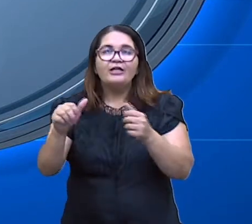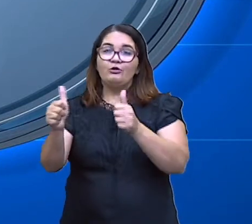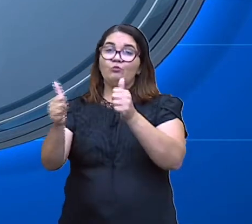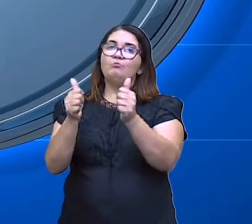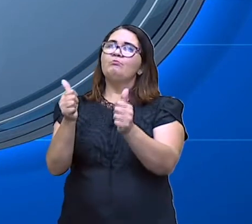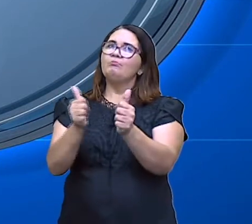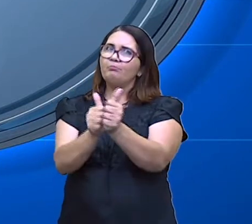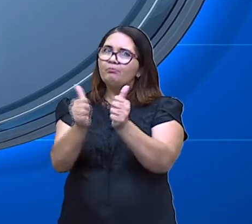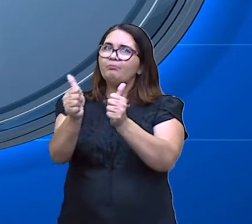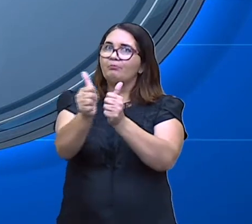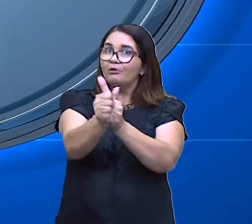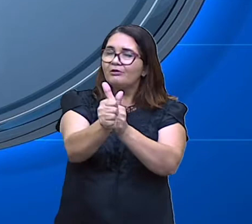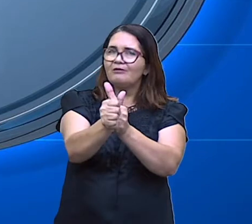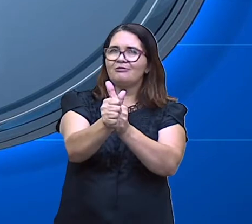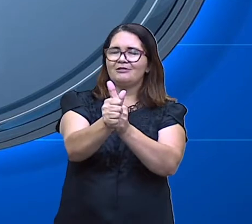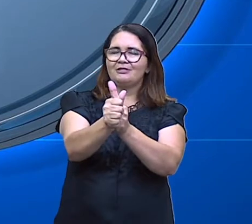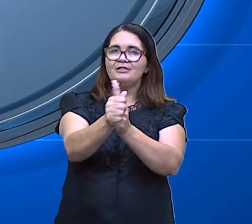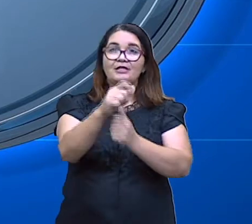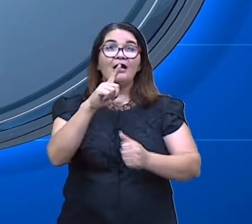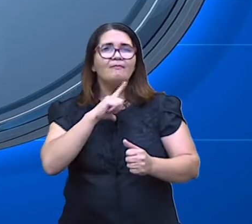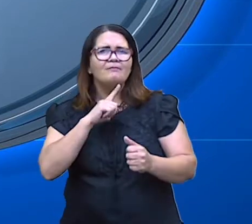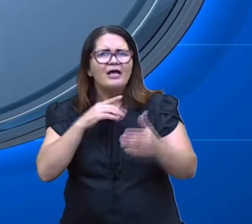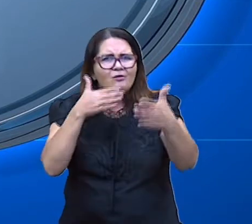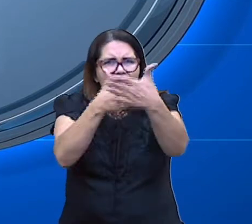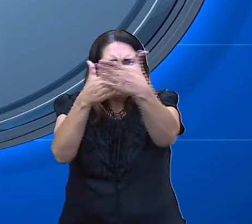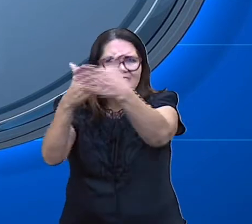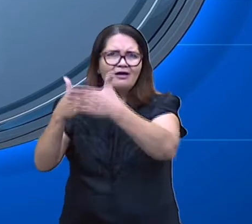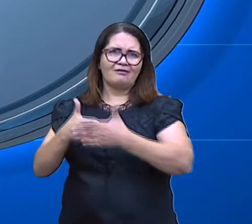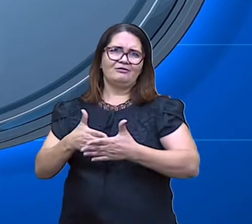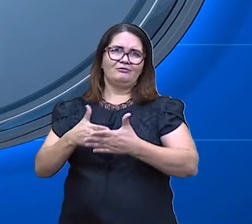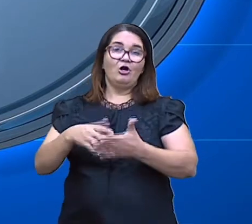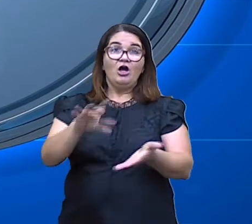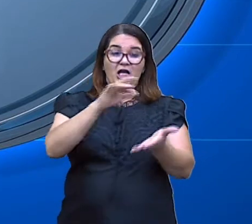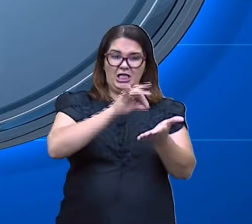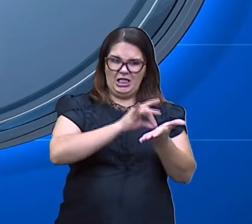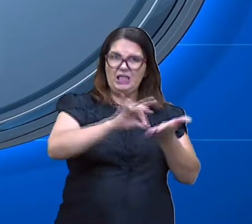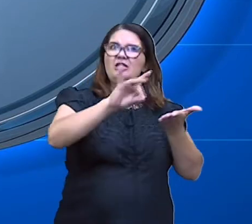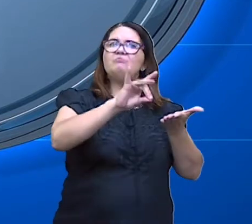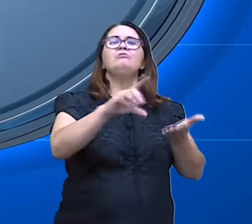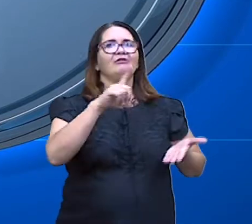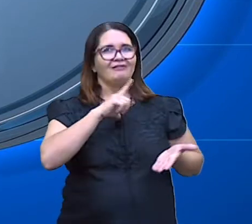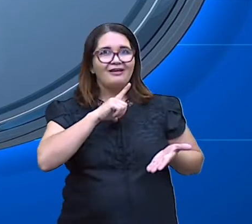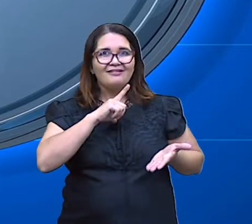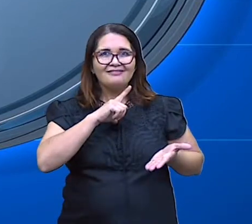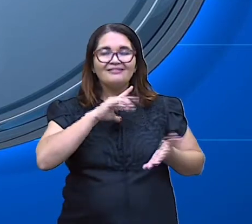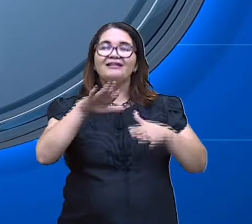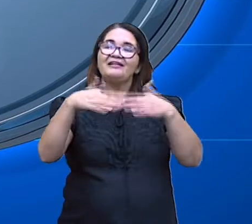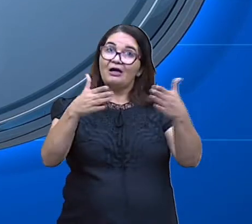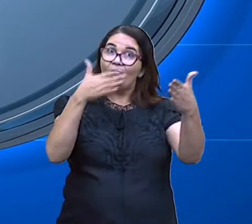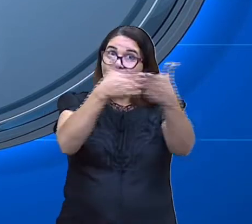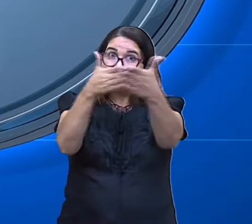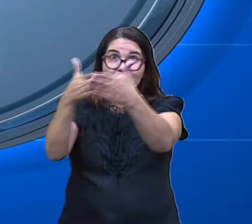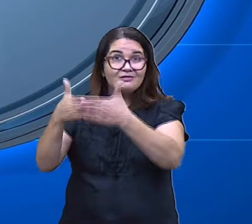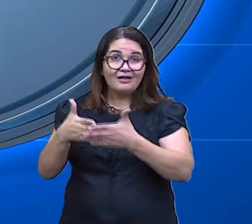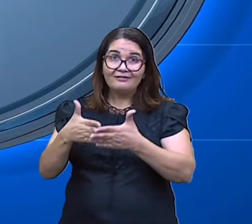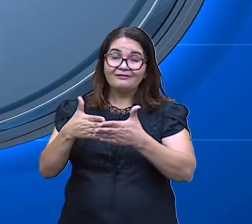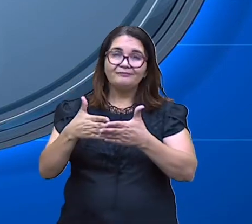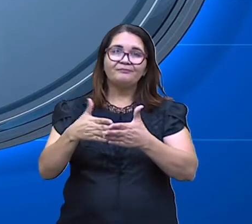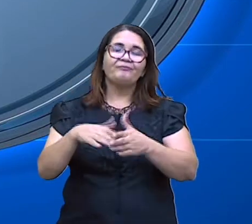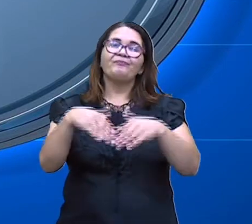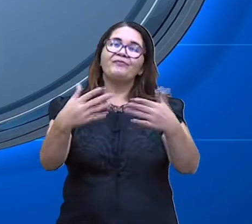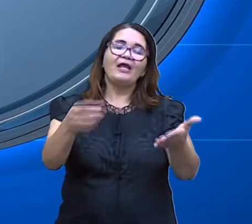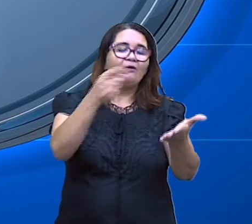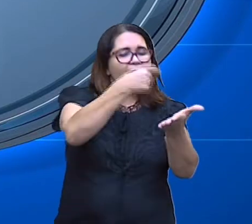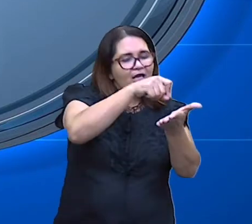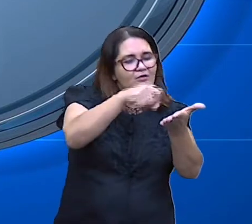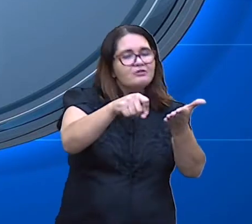Nessa parte, o personagem ainda não tem nome, foca mesmo só nas características. Resumindo,